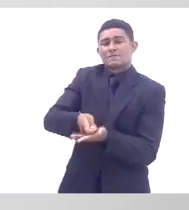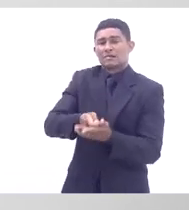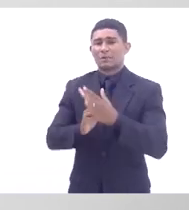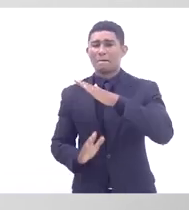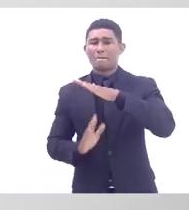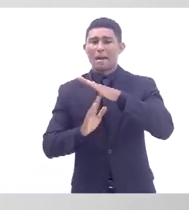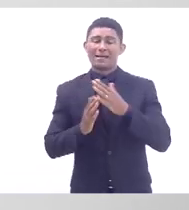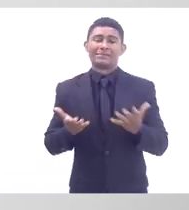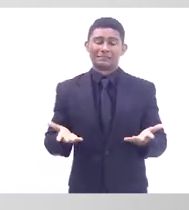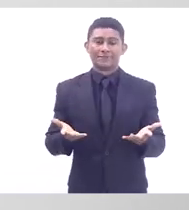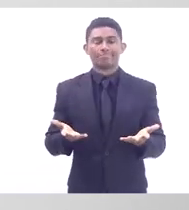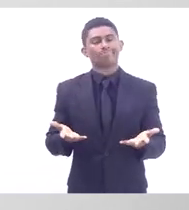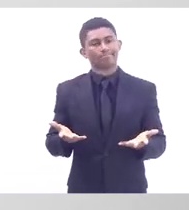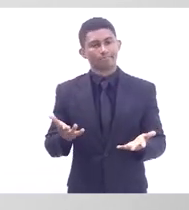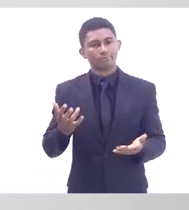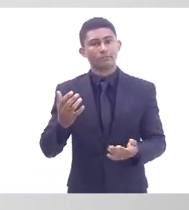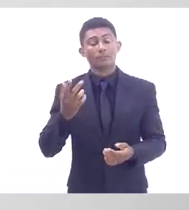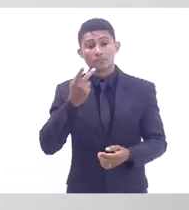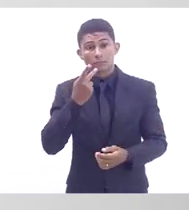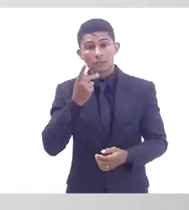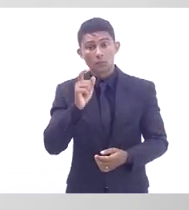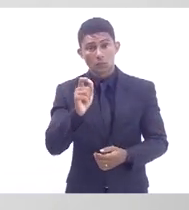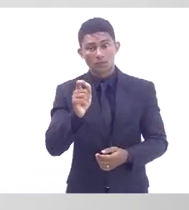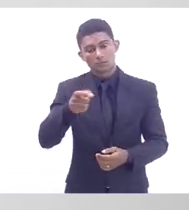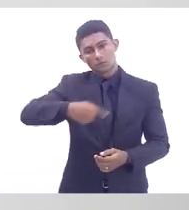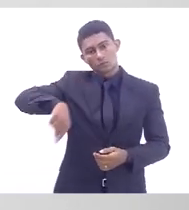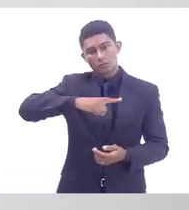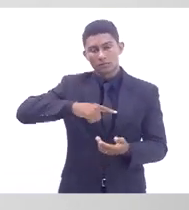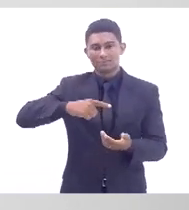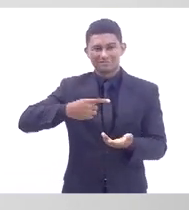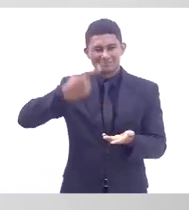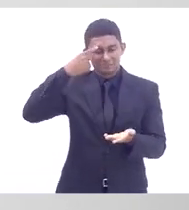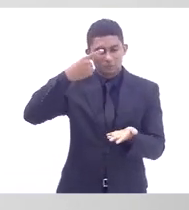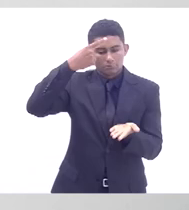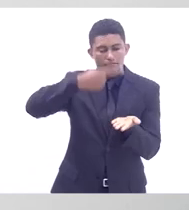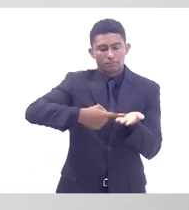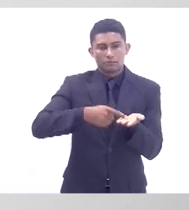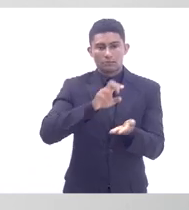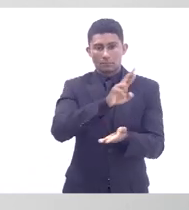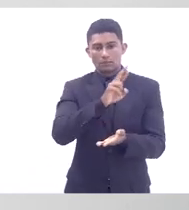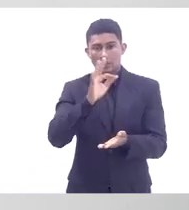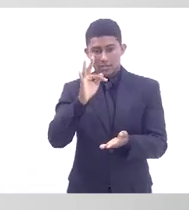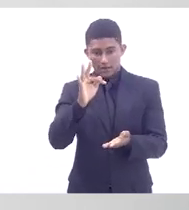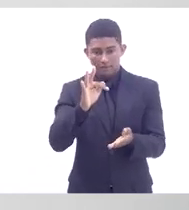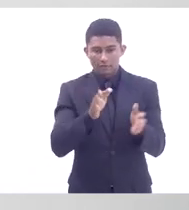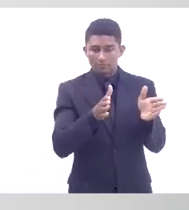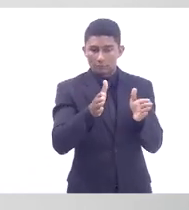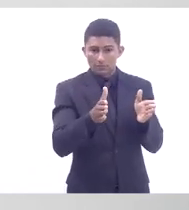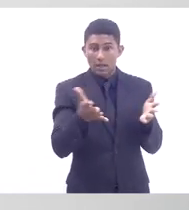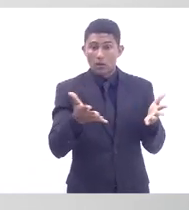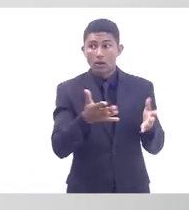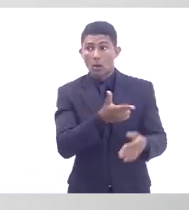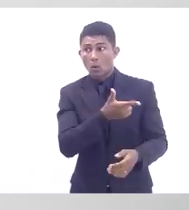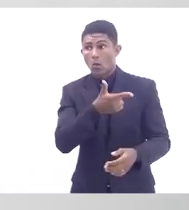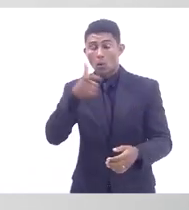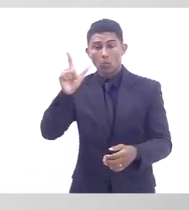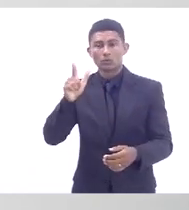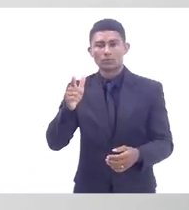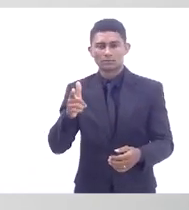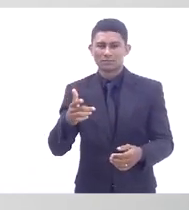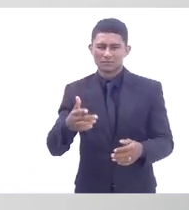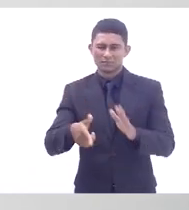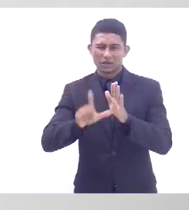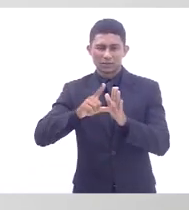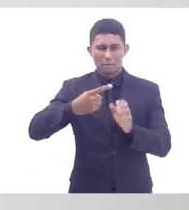importante destacar que a gente está no momento de transição de um regime para o outro inclusive pontos que eram vedados no primeiro